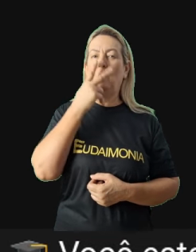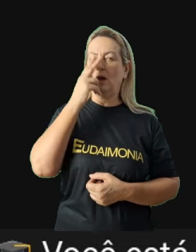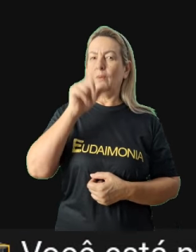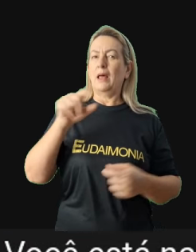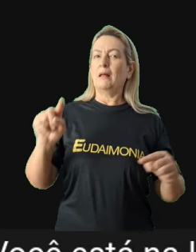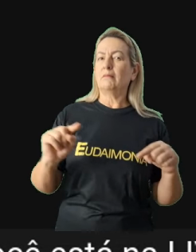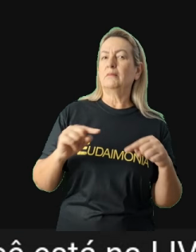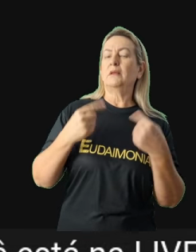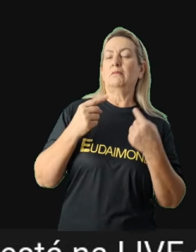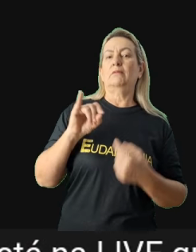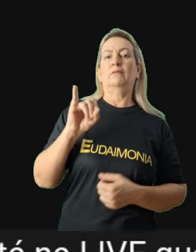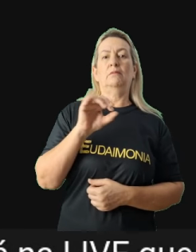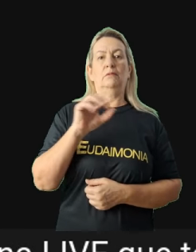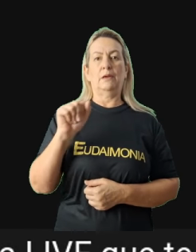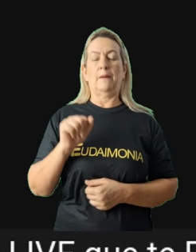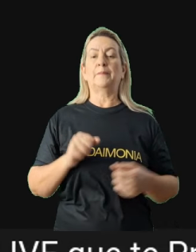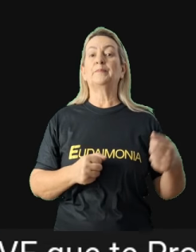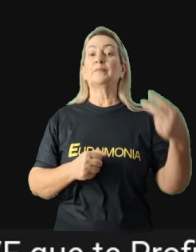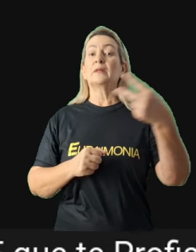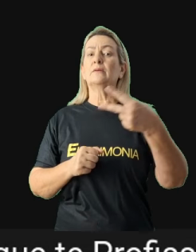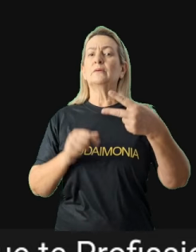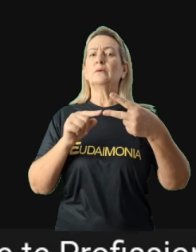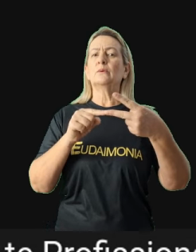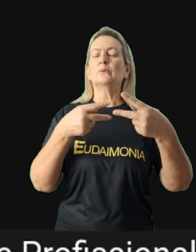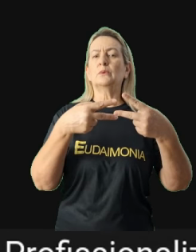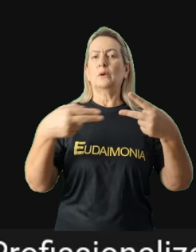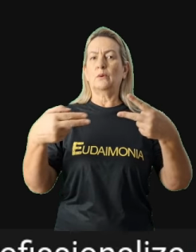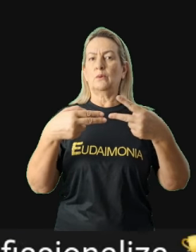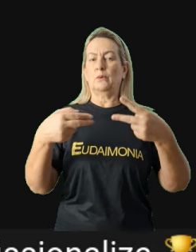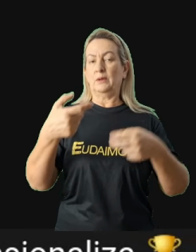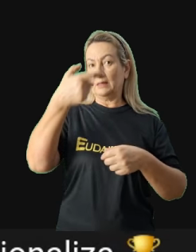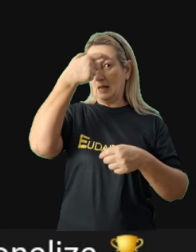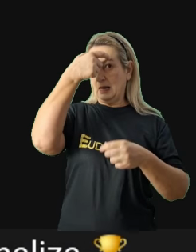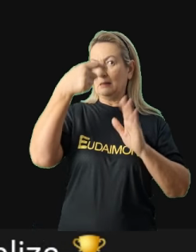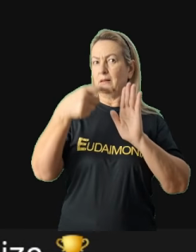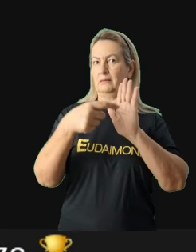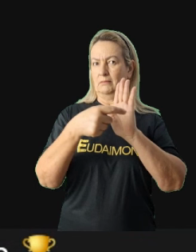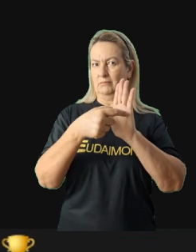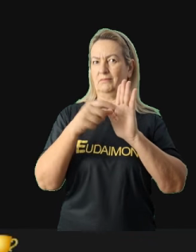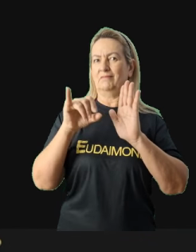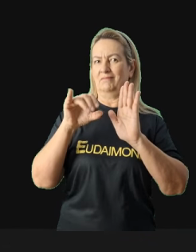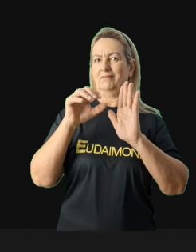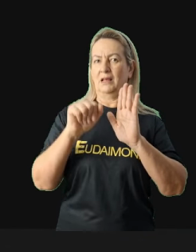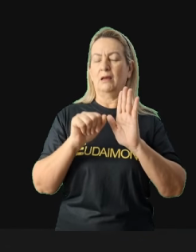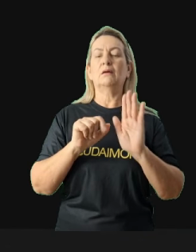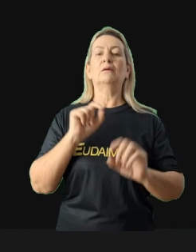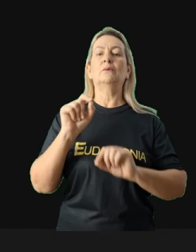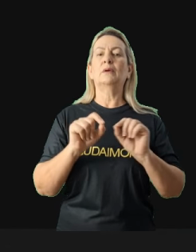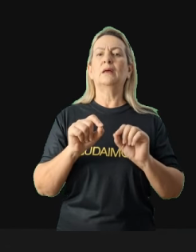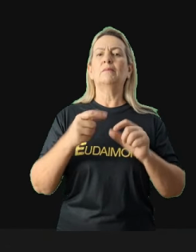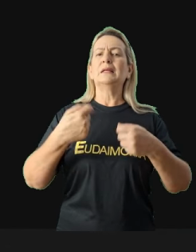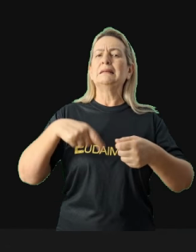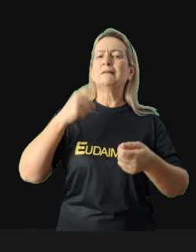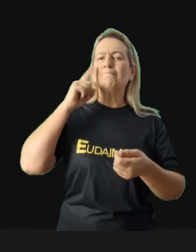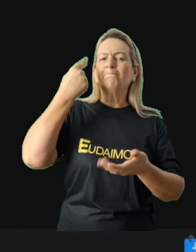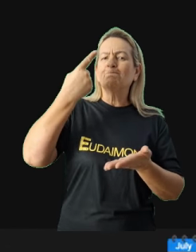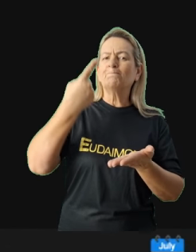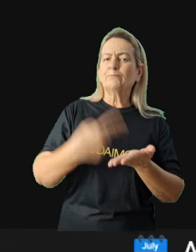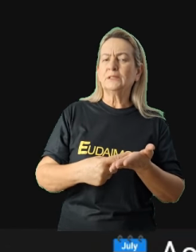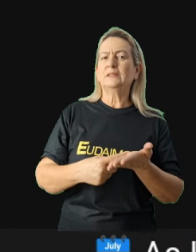de inteligência artificial. Segundo, que a inteligência artificial, a gente